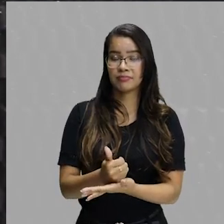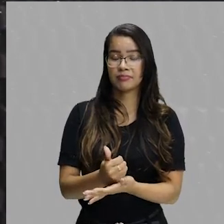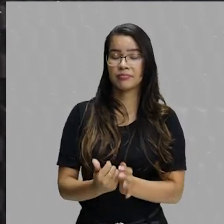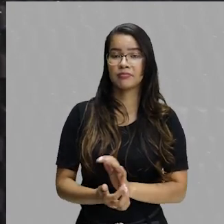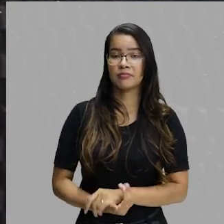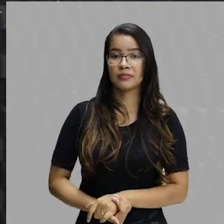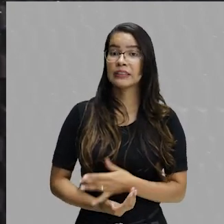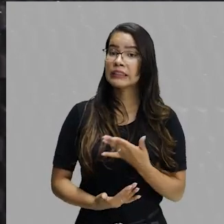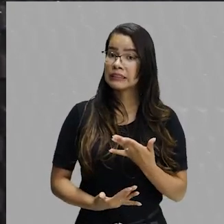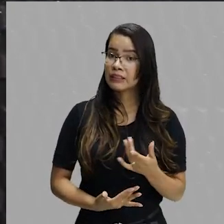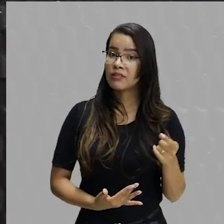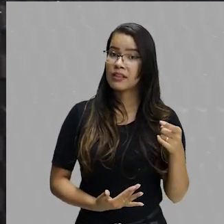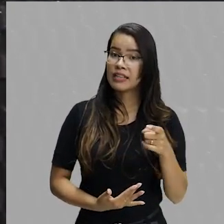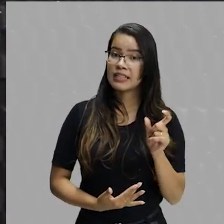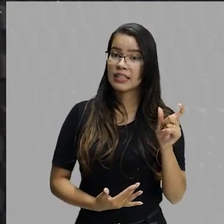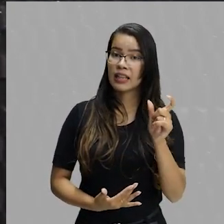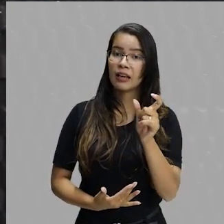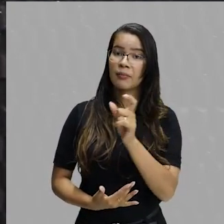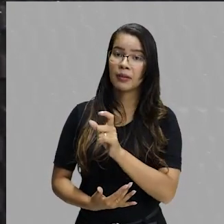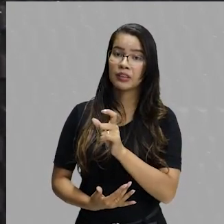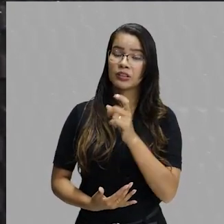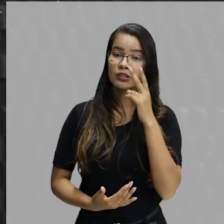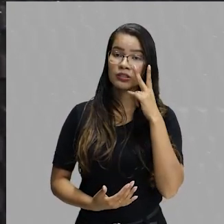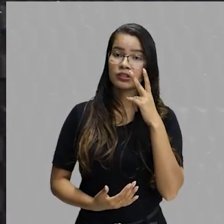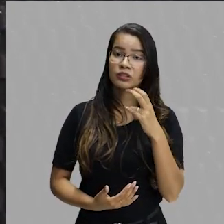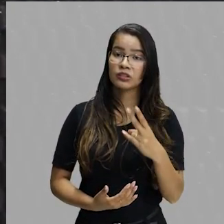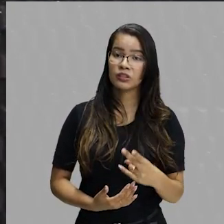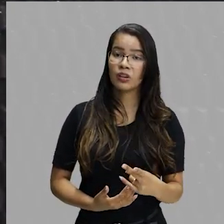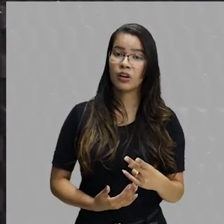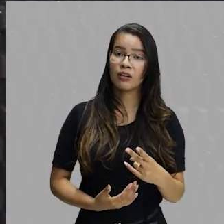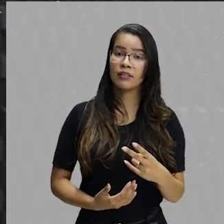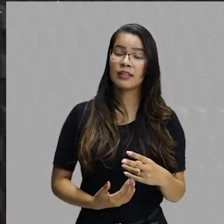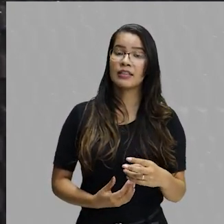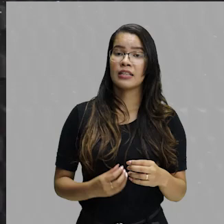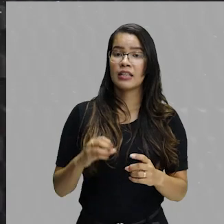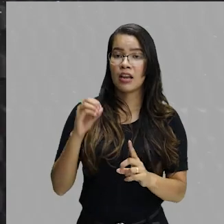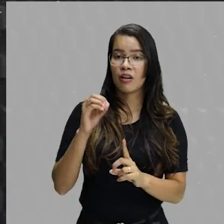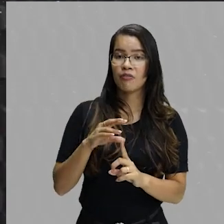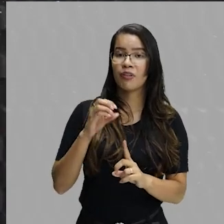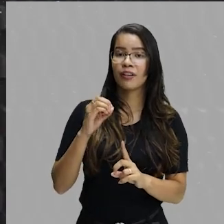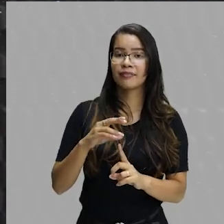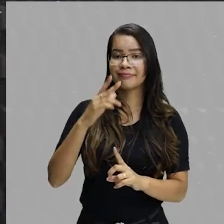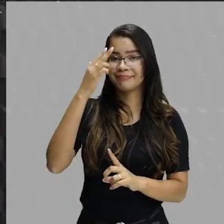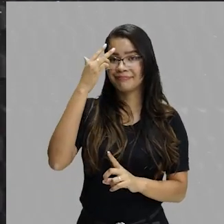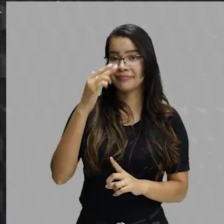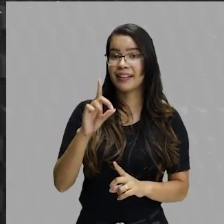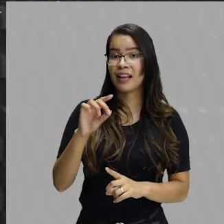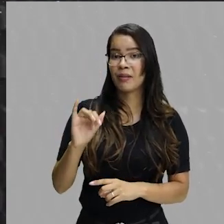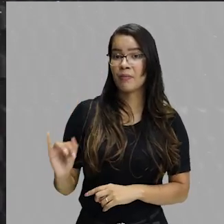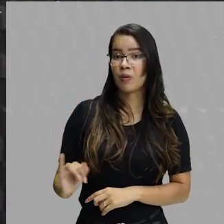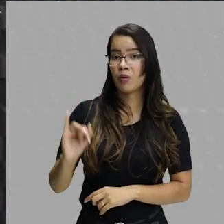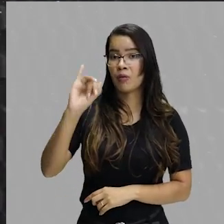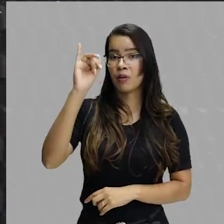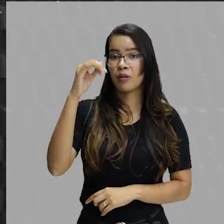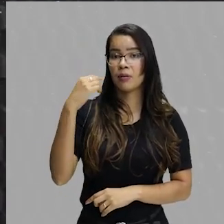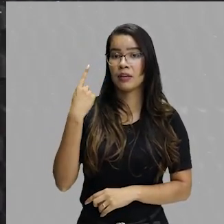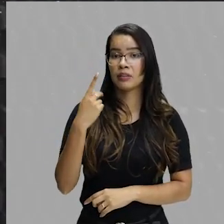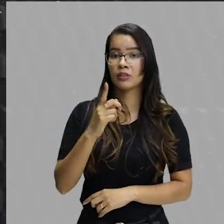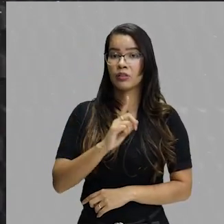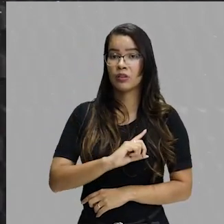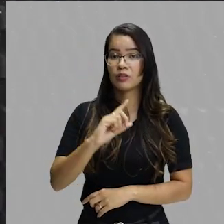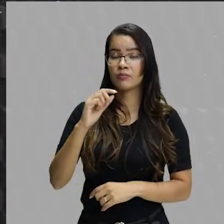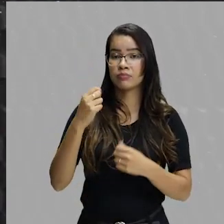Então, esses elementos históricos, essas motivações históricas, elas são importantes para que a gente possa começar a